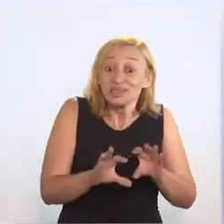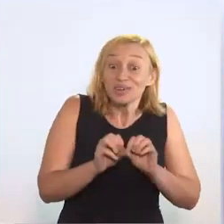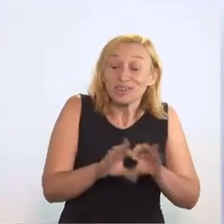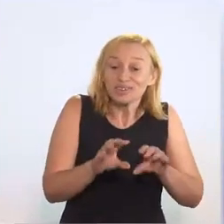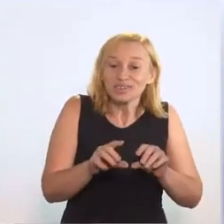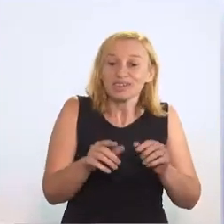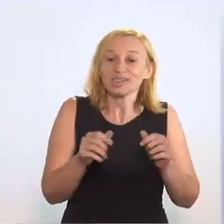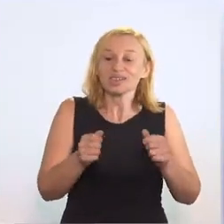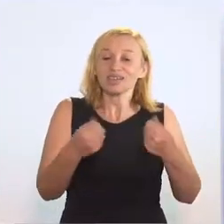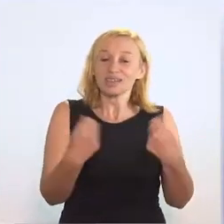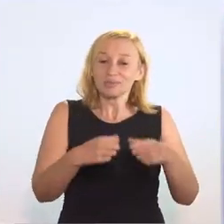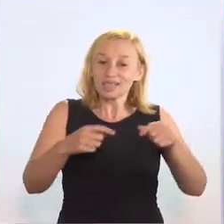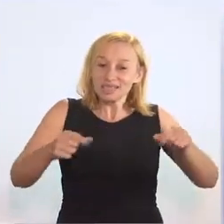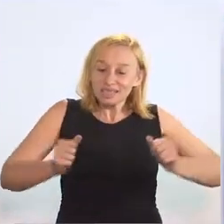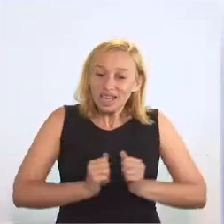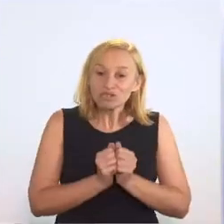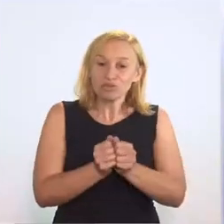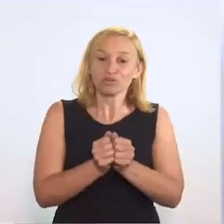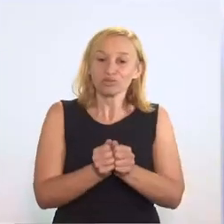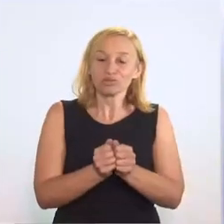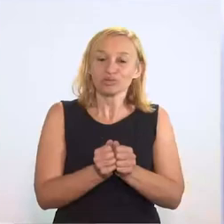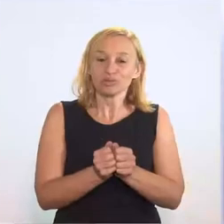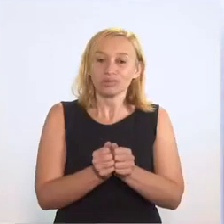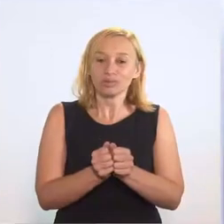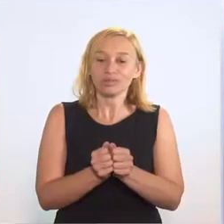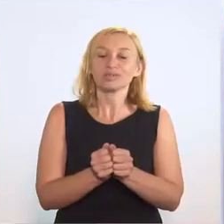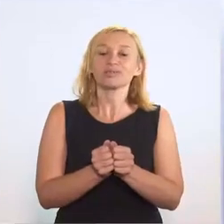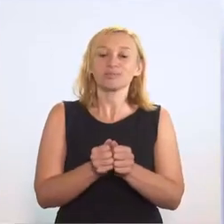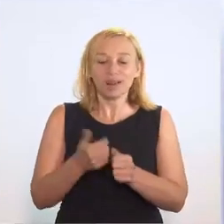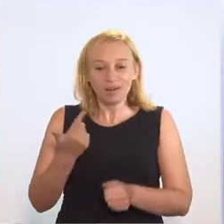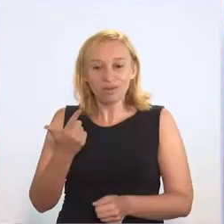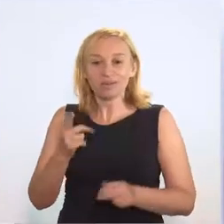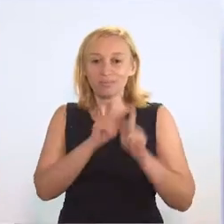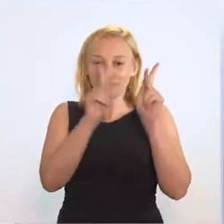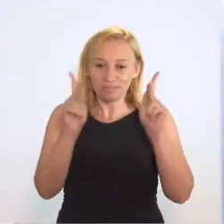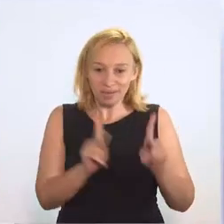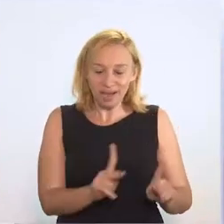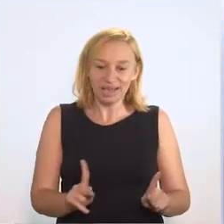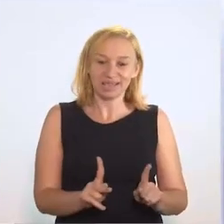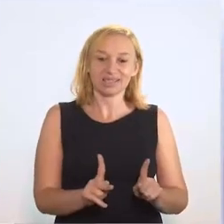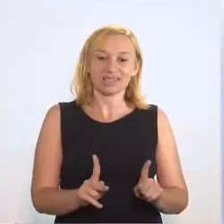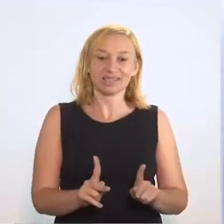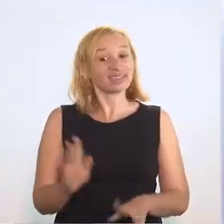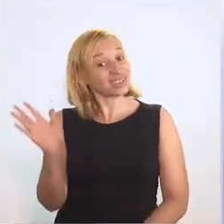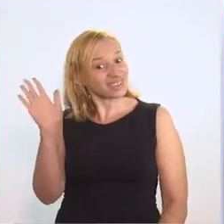noite. Educação, se você não se envolver, não cola.